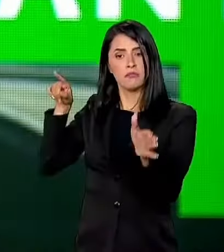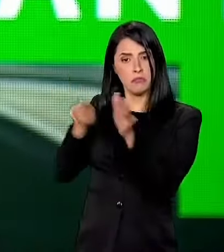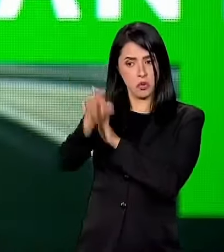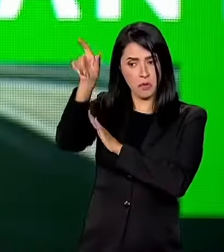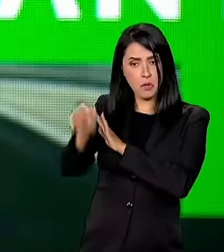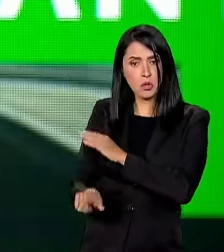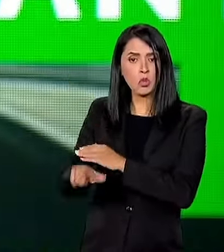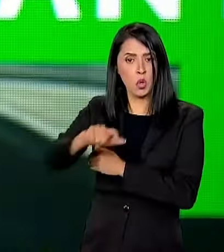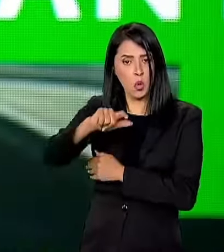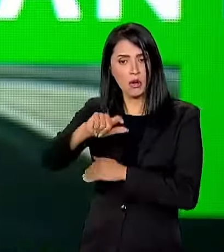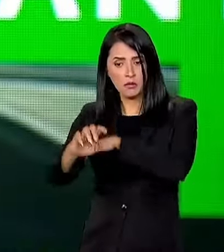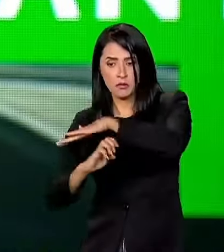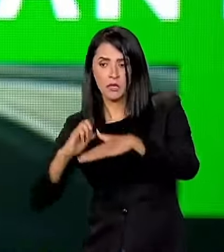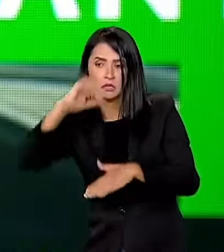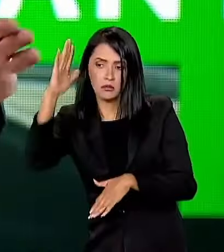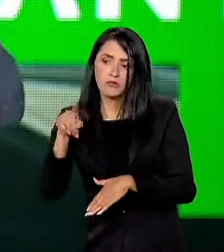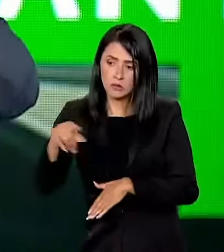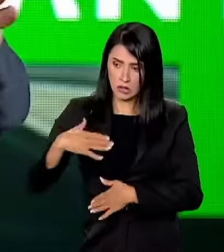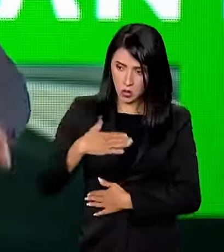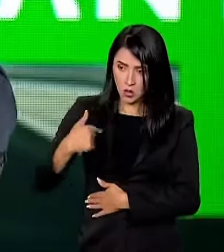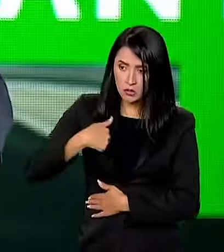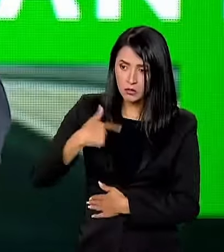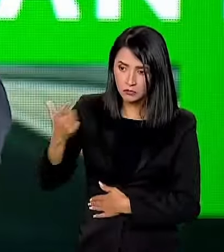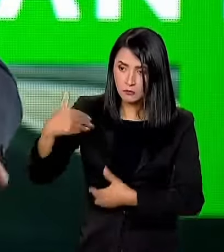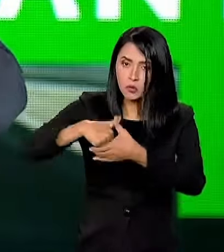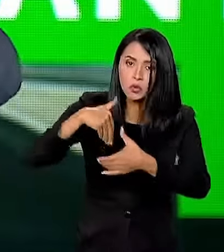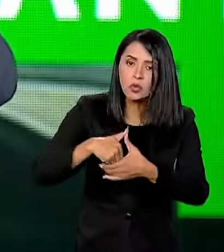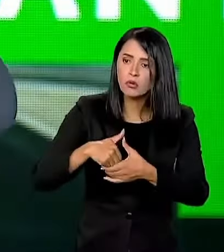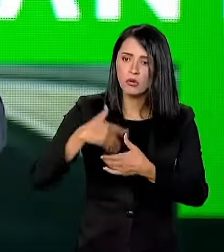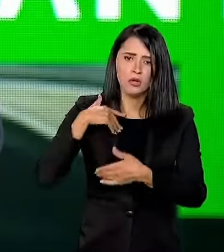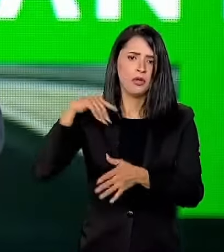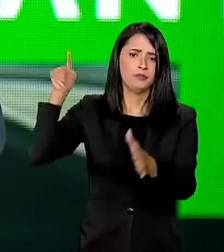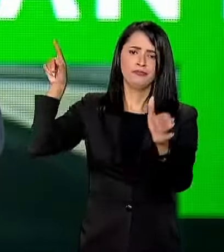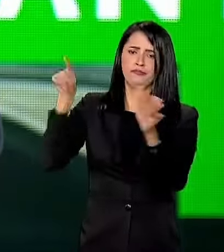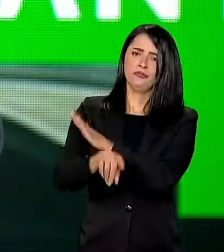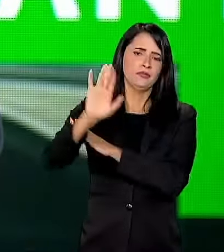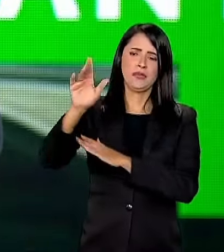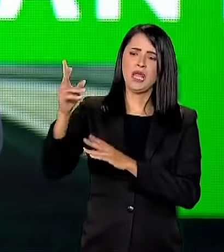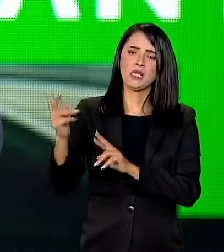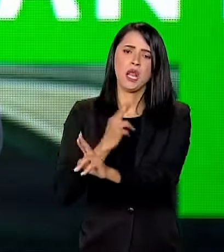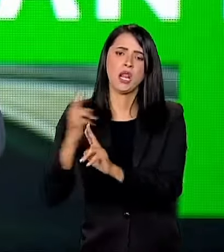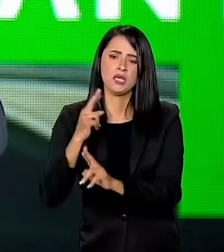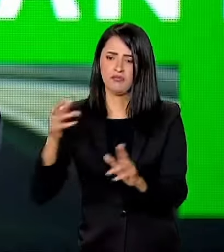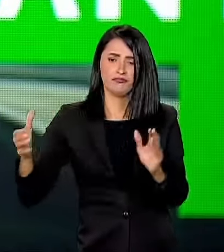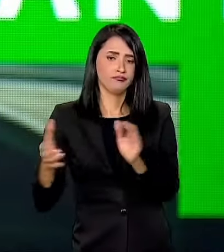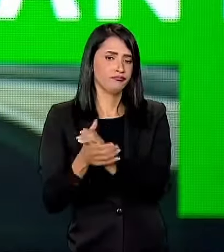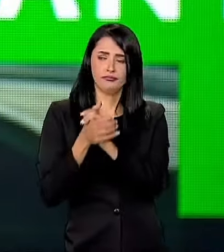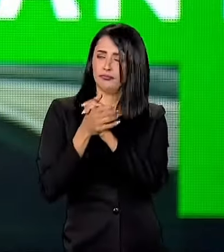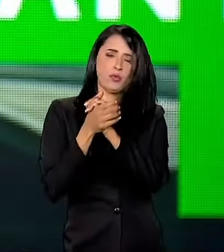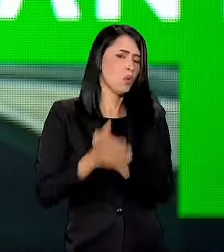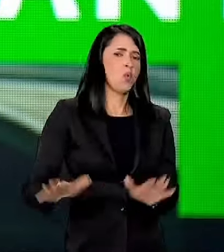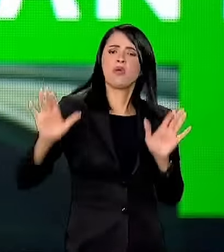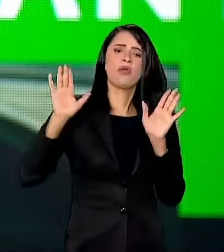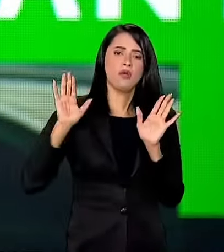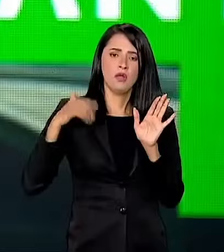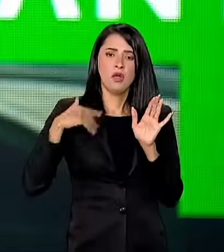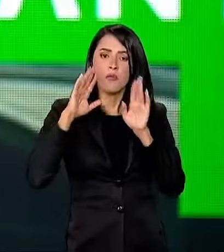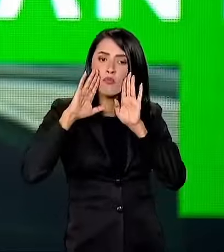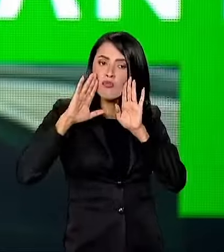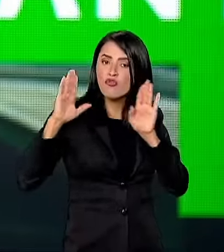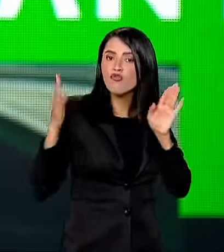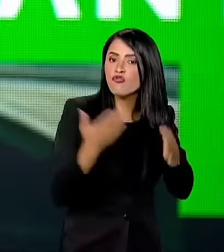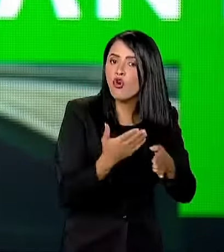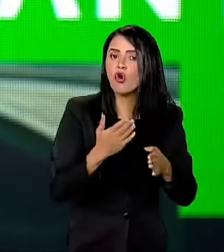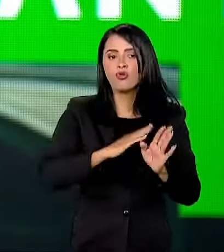brasileiro se ele gosta de mim ou se ele votou. Não é essa a relação, eu não quero casamento. Eu quero construir esse país.